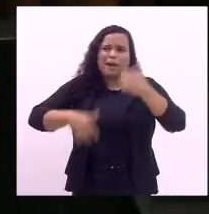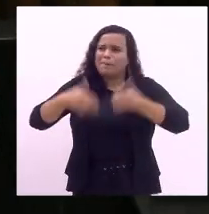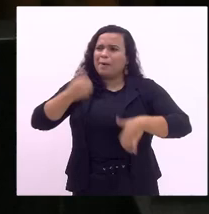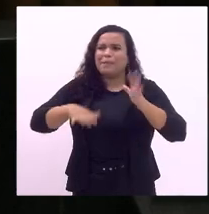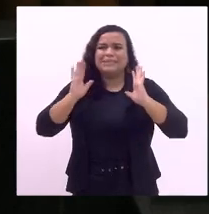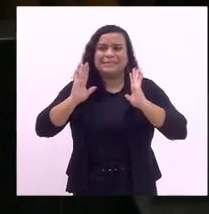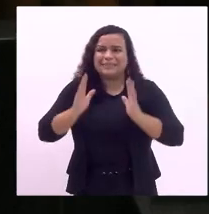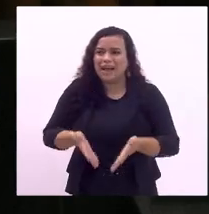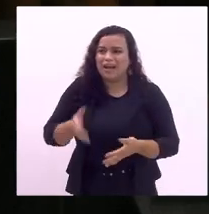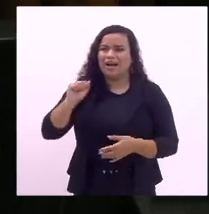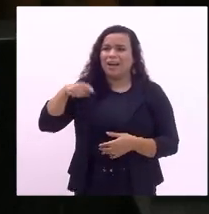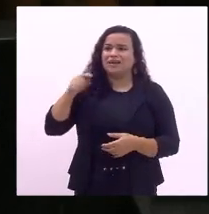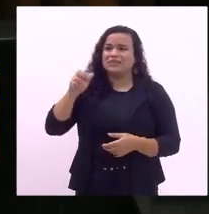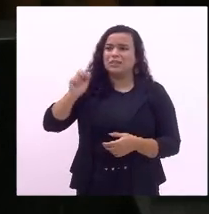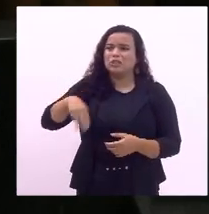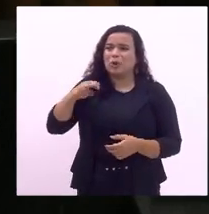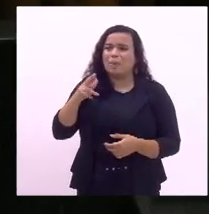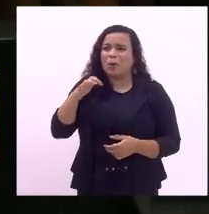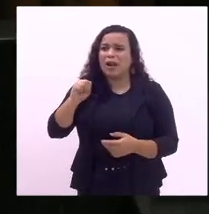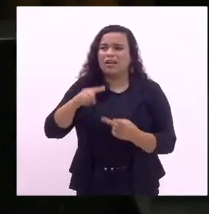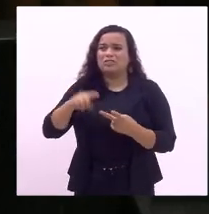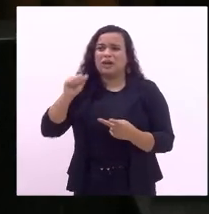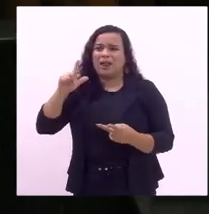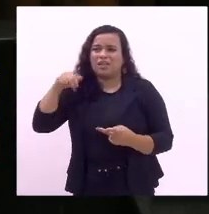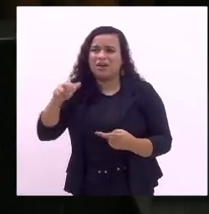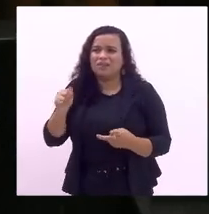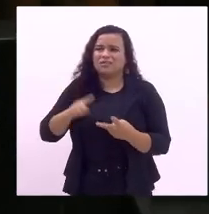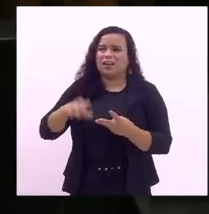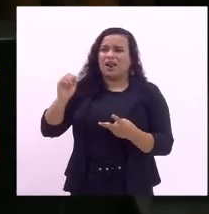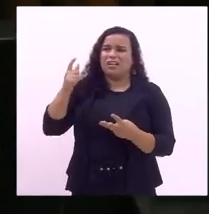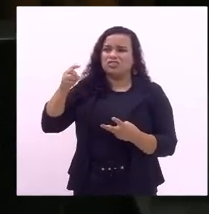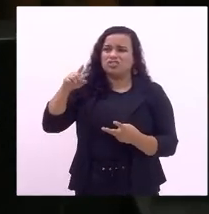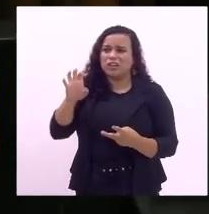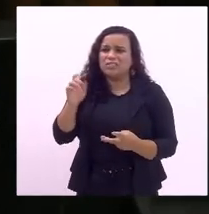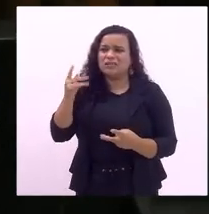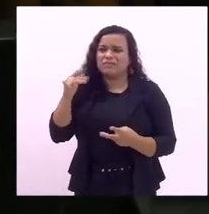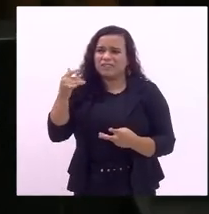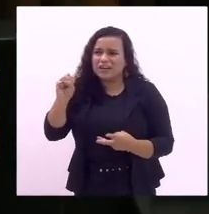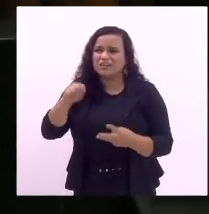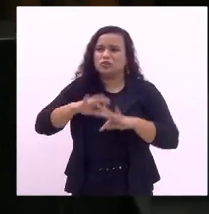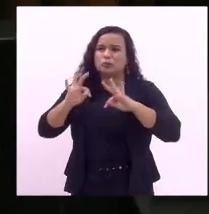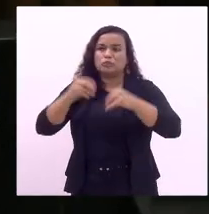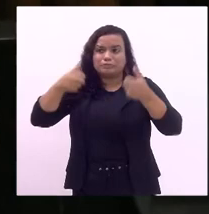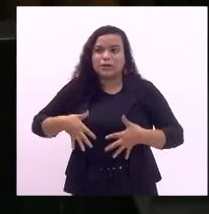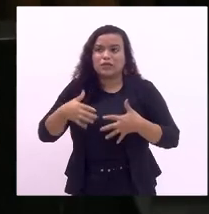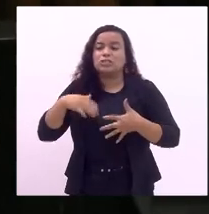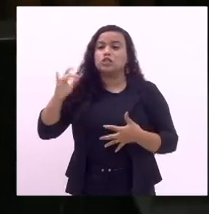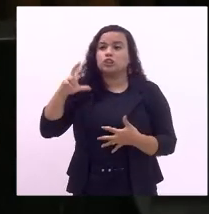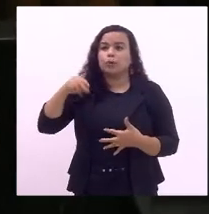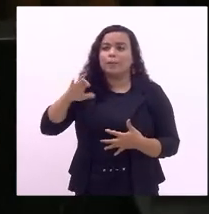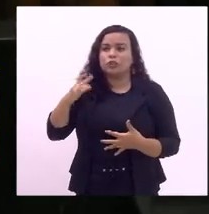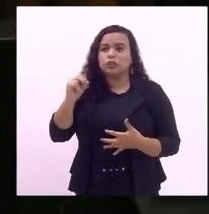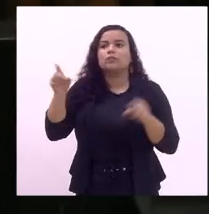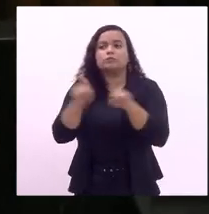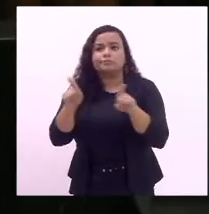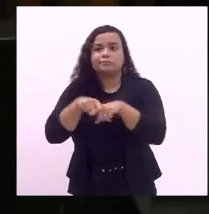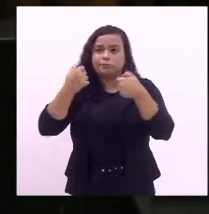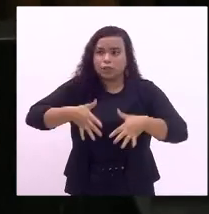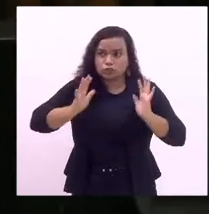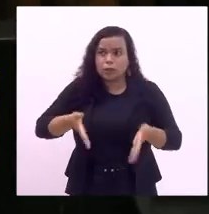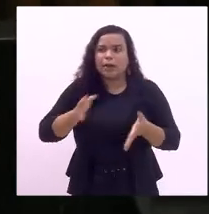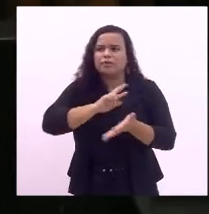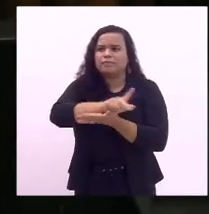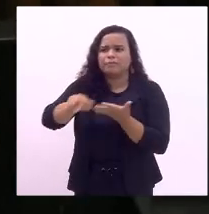dito pelo Anderson Moraes, pela Lana, pelo Alexandre Freitas, será dito pelo Chico Machado e por tantos